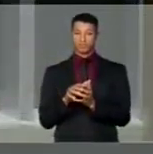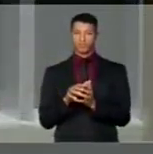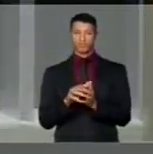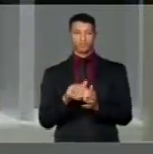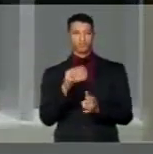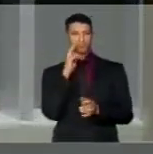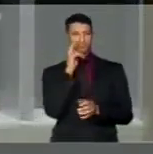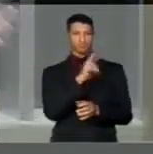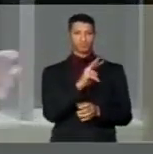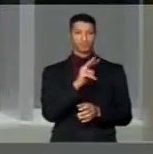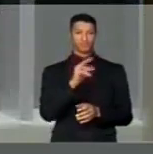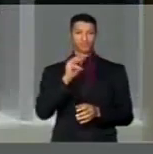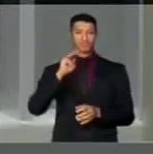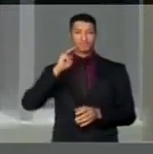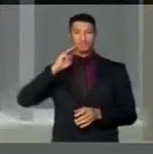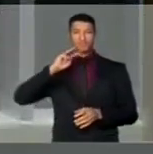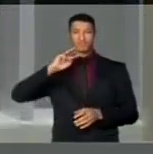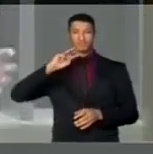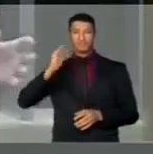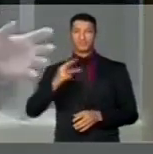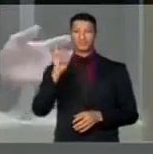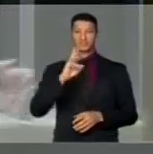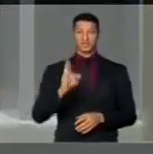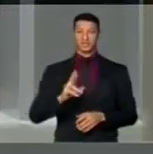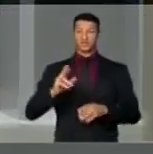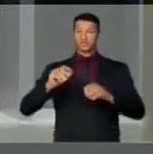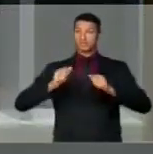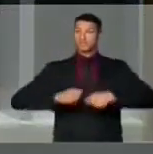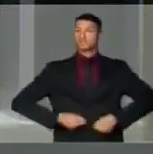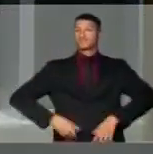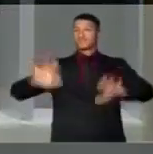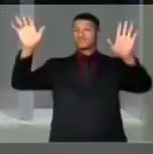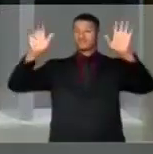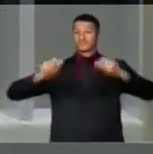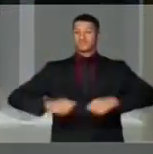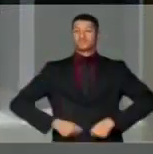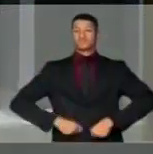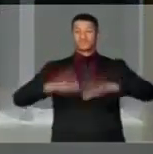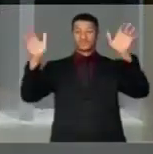flagrou milhares de reais sendo jogados pela janela.